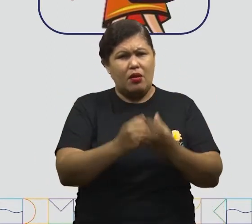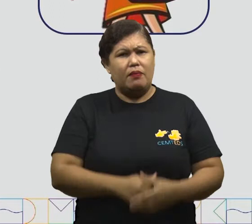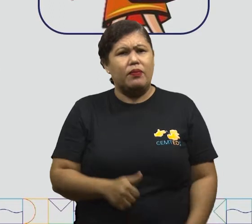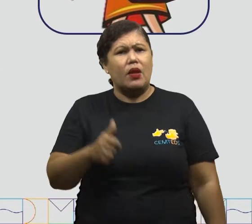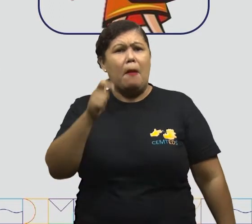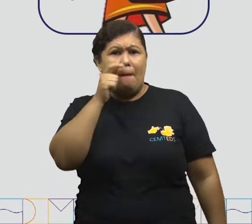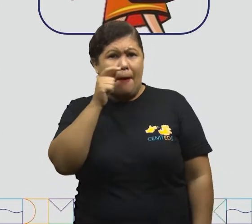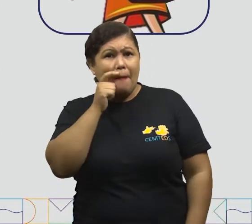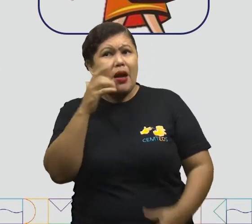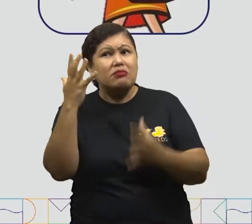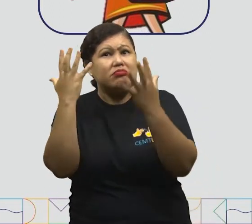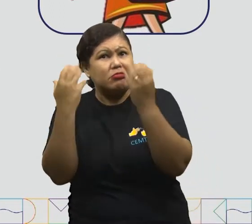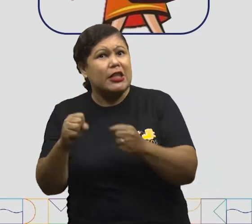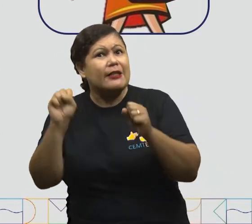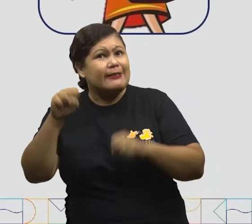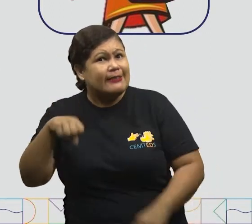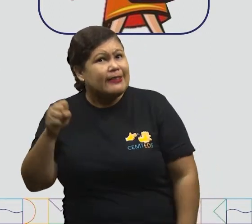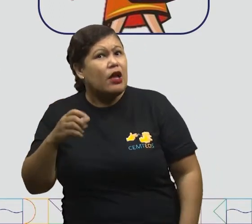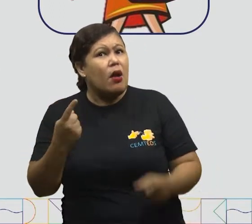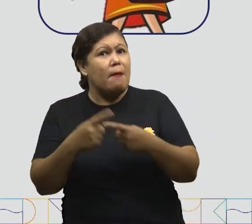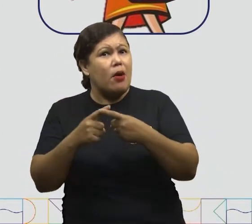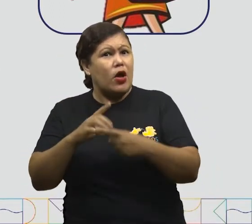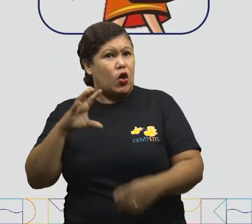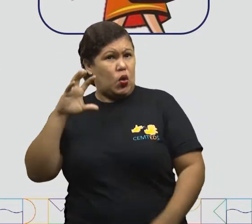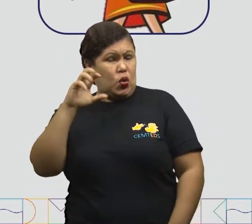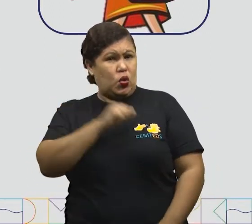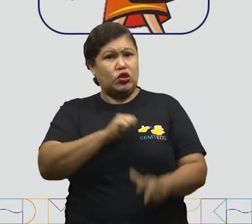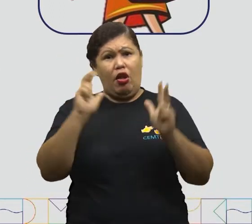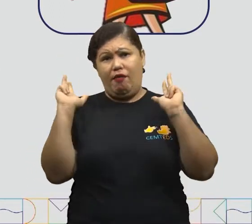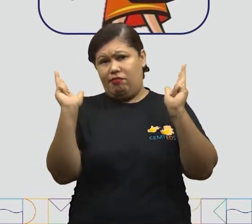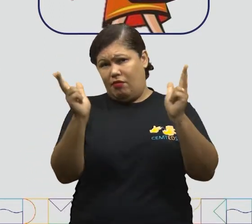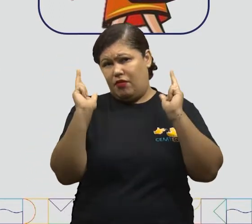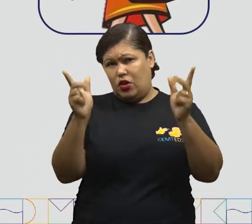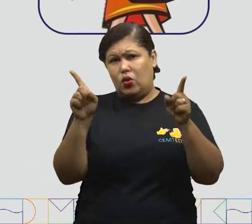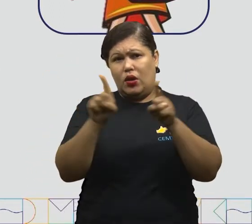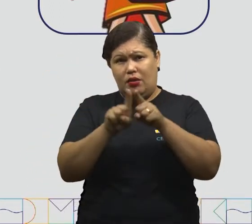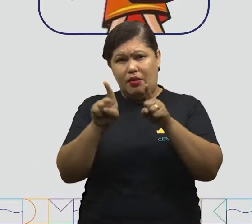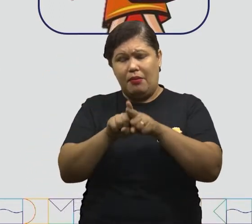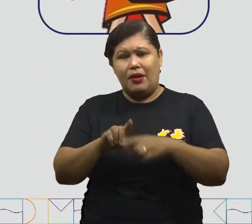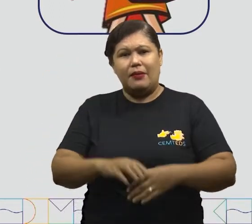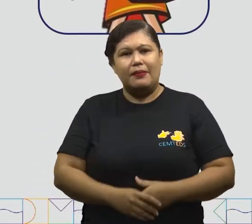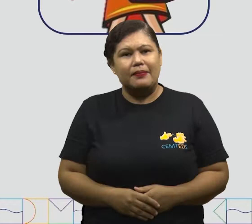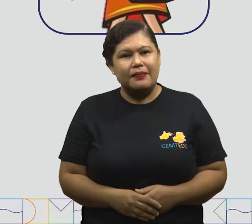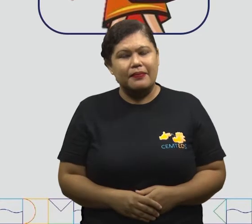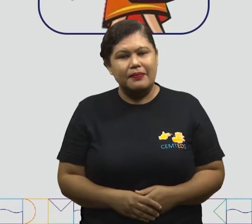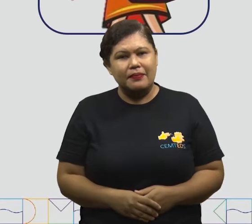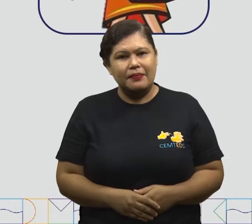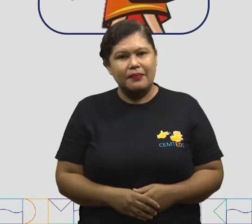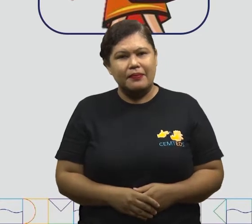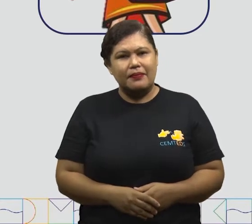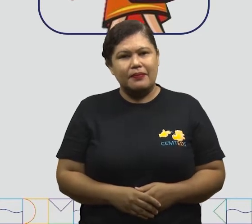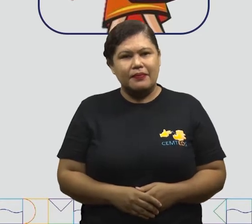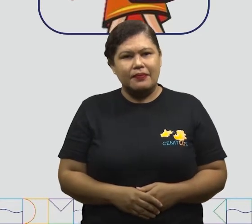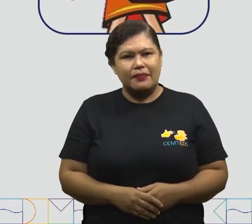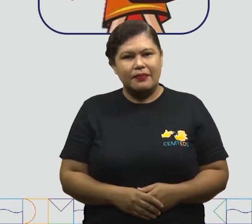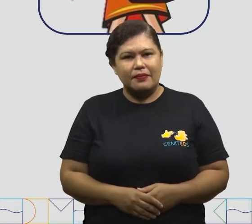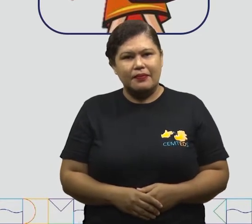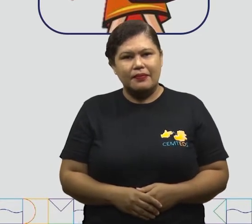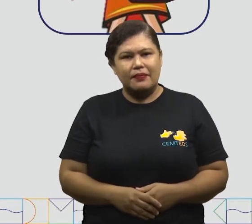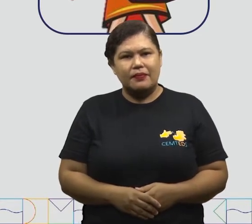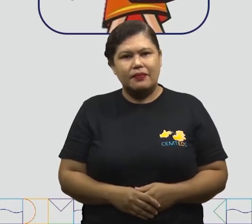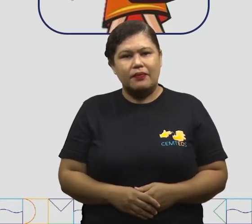de Luana aceitaram a proposta na hora. Afinal, os pais de Luana também tinham o